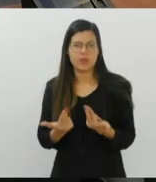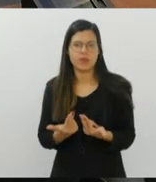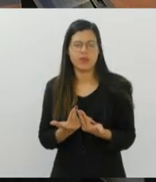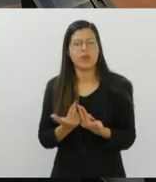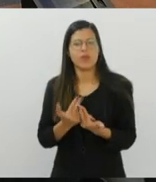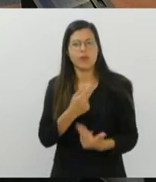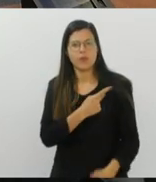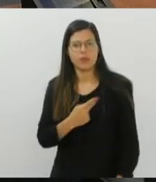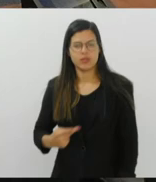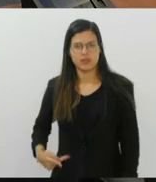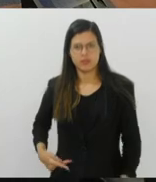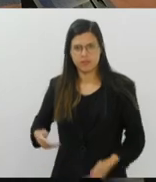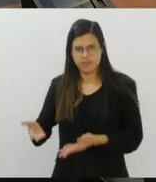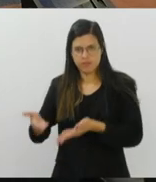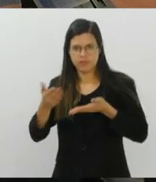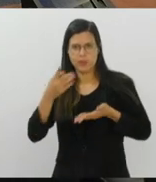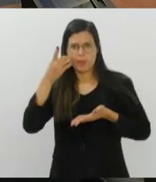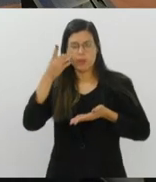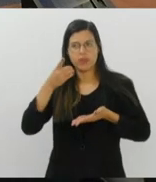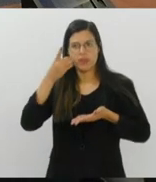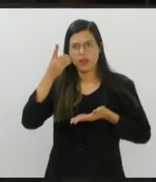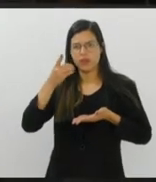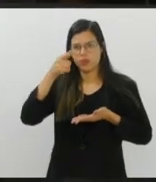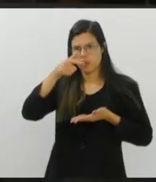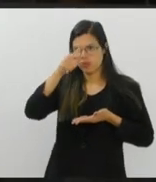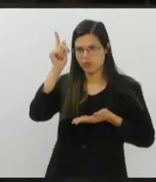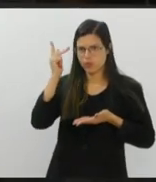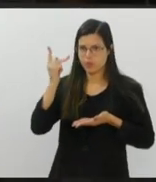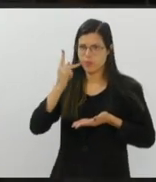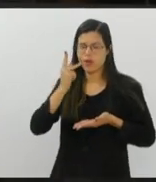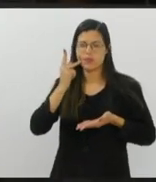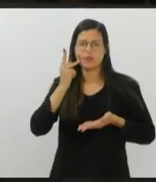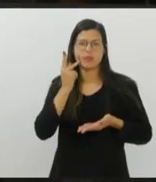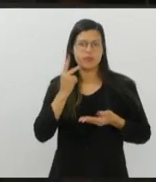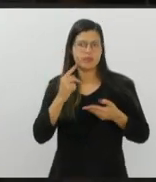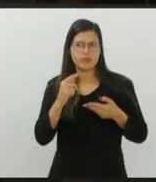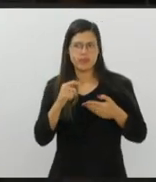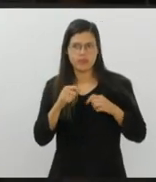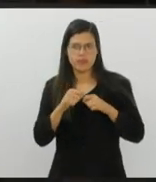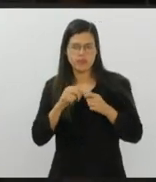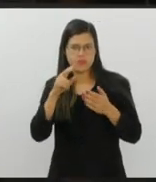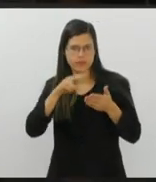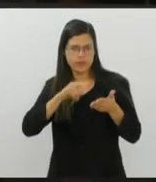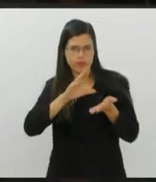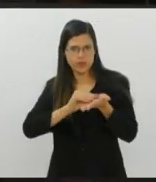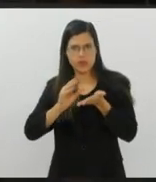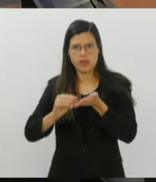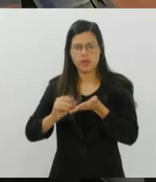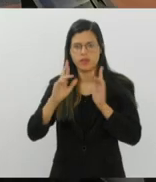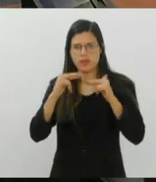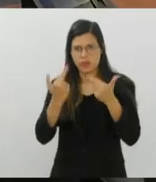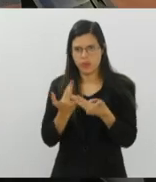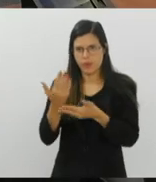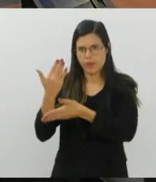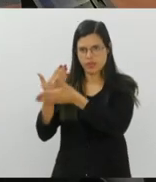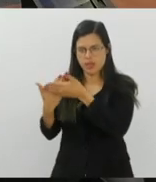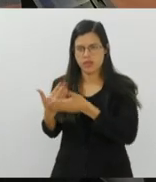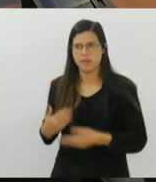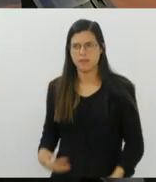A presidência convida o deputado Luiz Paulo para fazer a leitura da ata da sessão anterior.